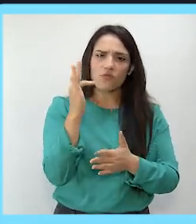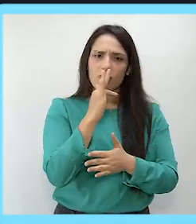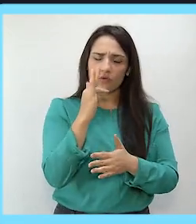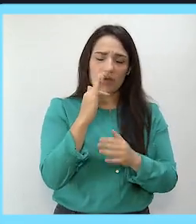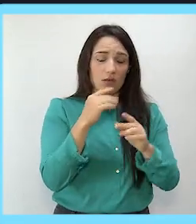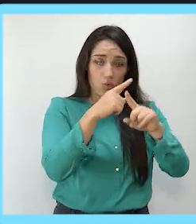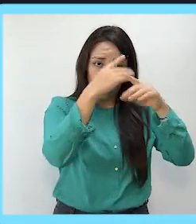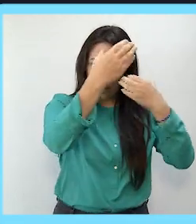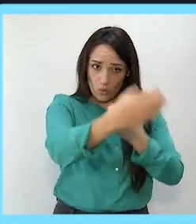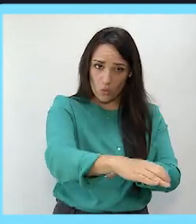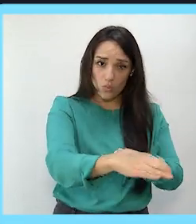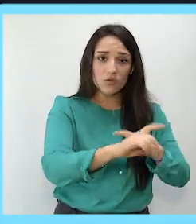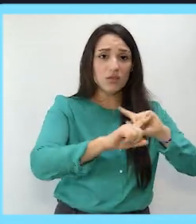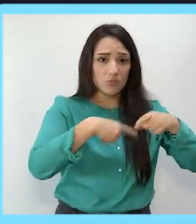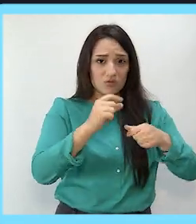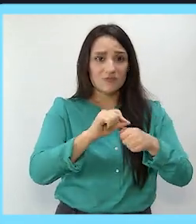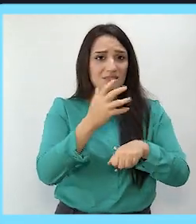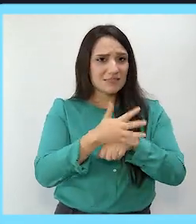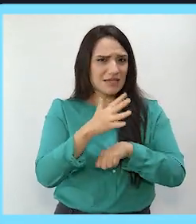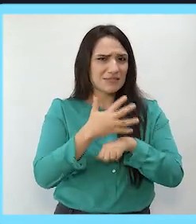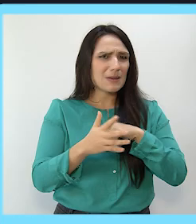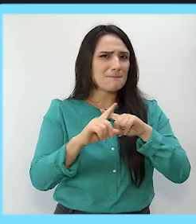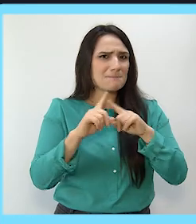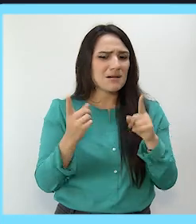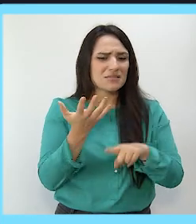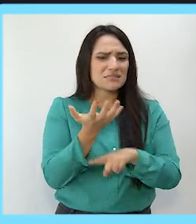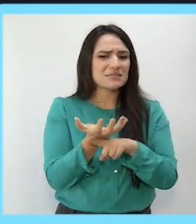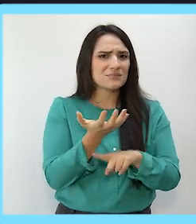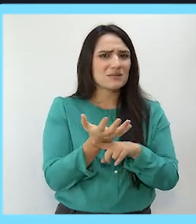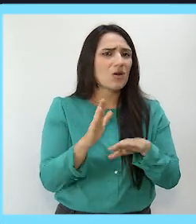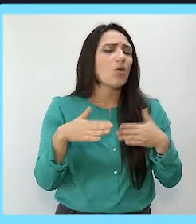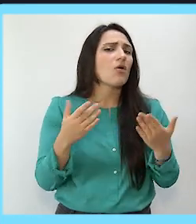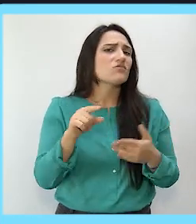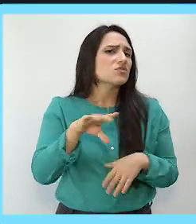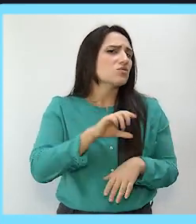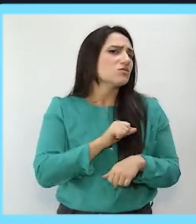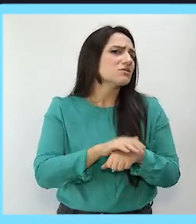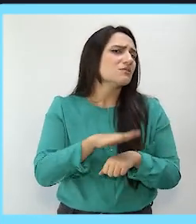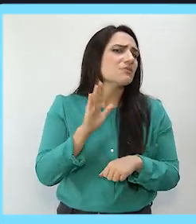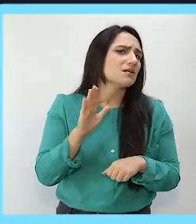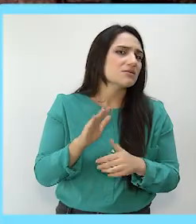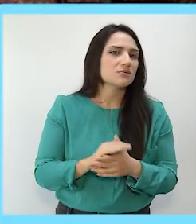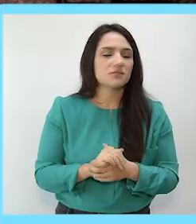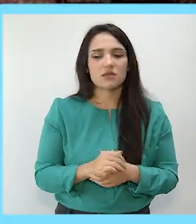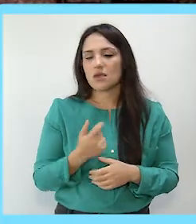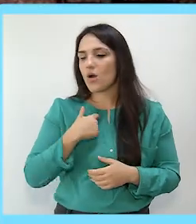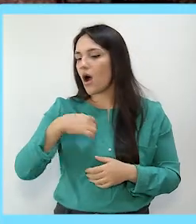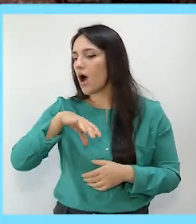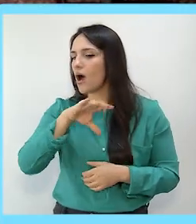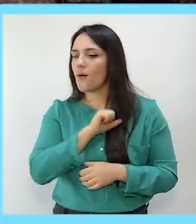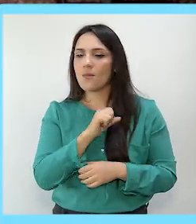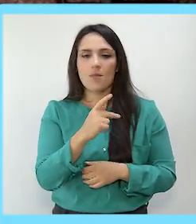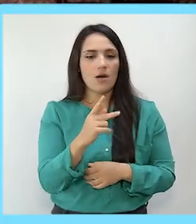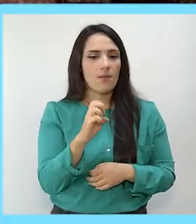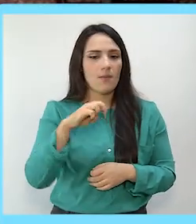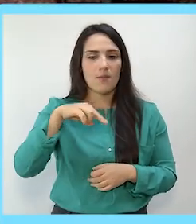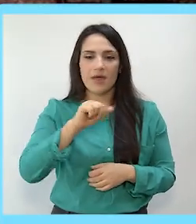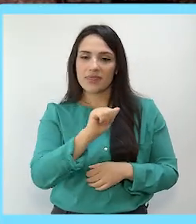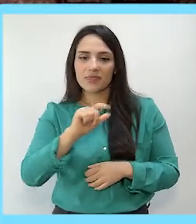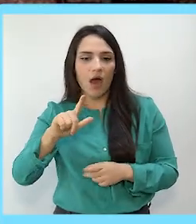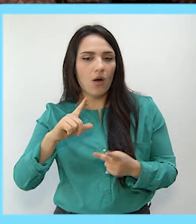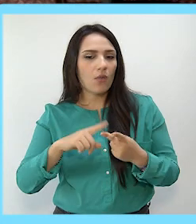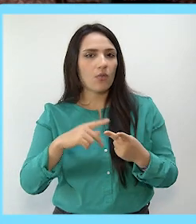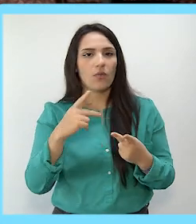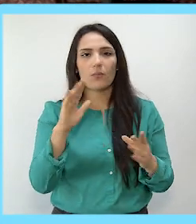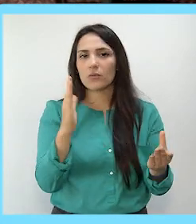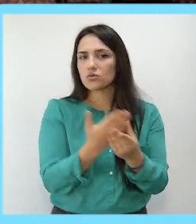o estágio, e que matérias? Como você queria ser delegada, gostava muito de penal, processo penal? Gostava muito de